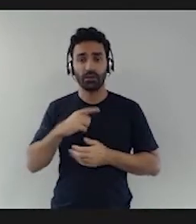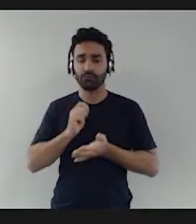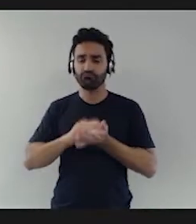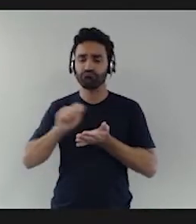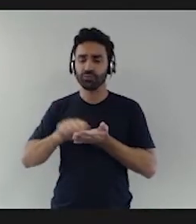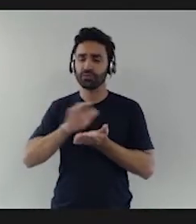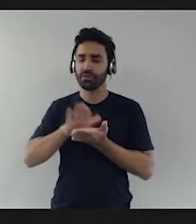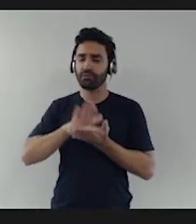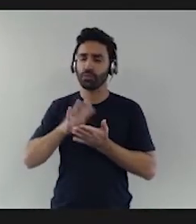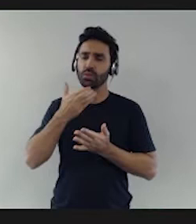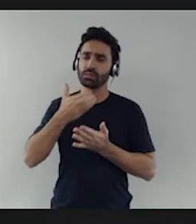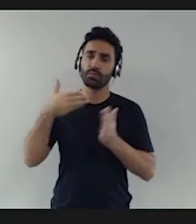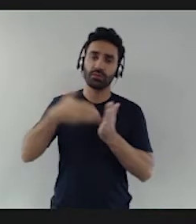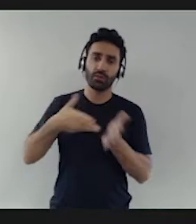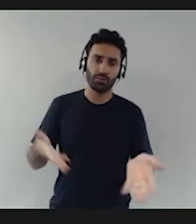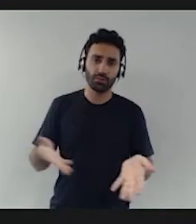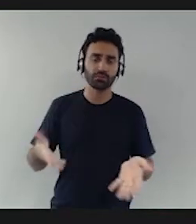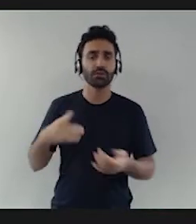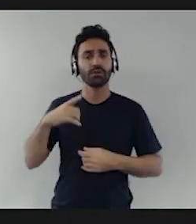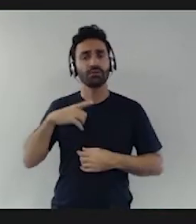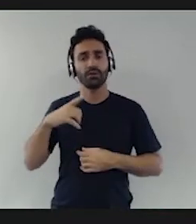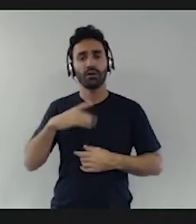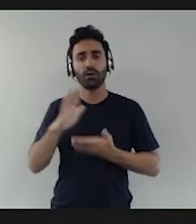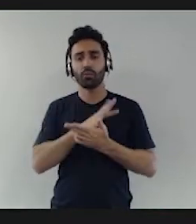hoje, já tem coisa que é